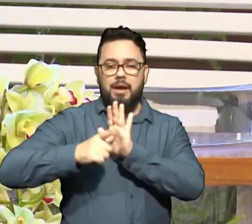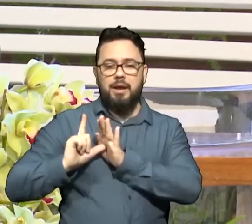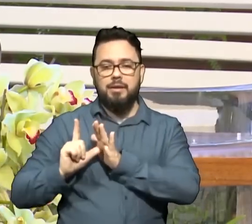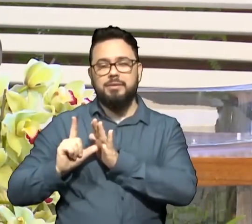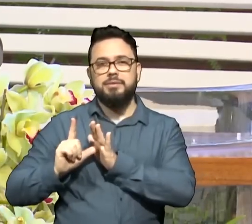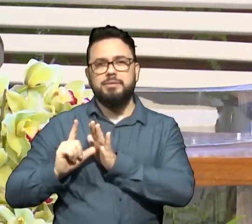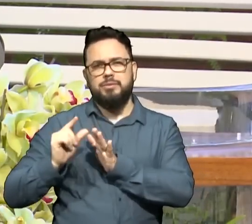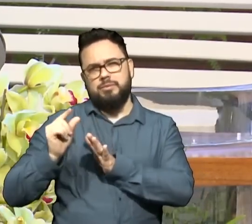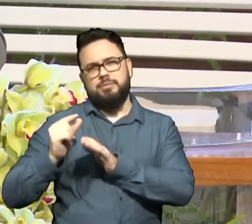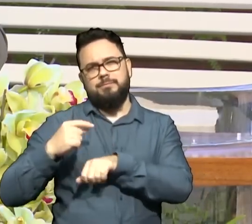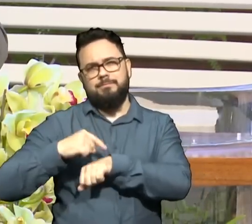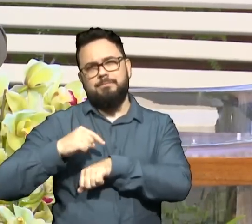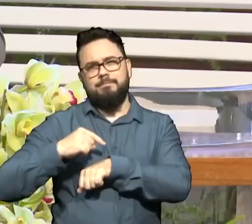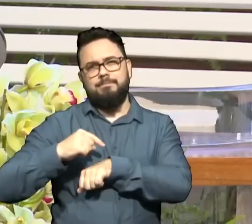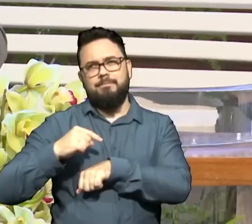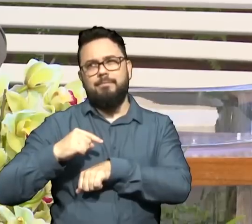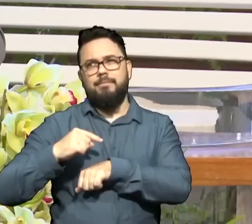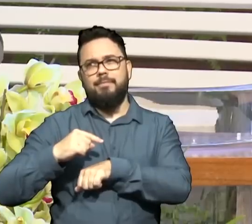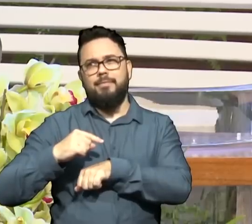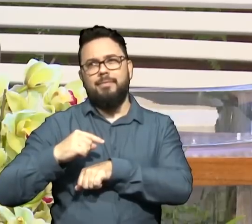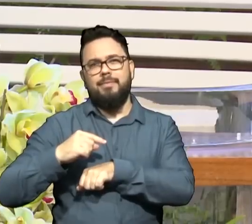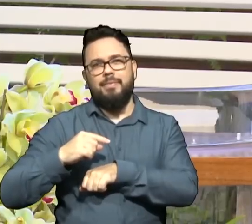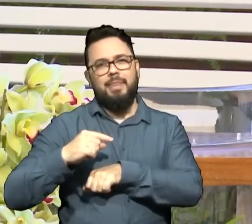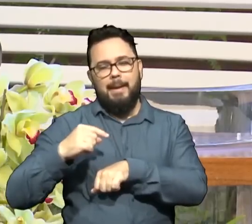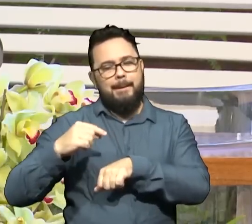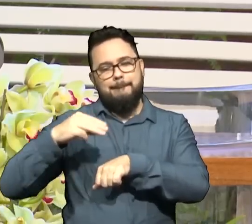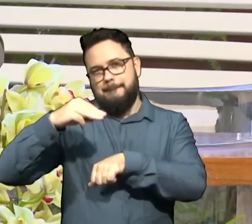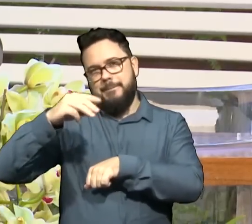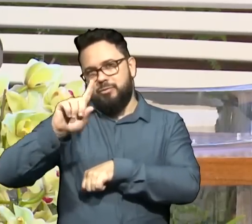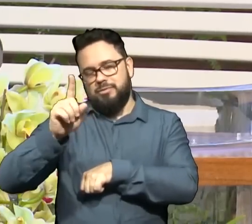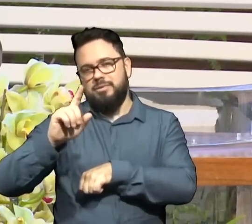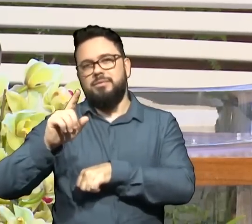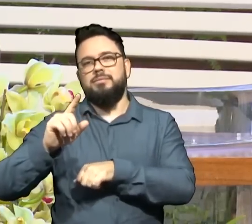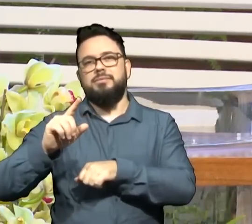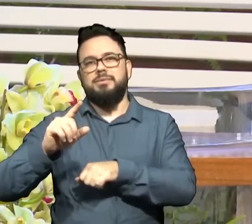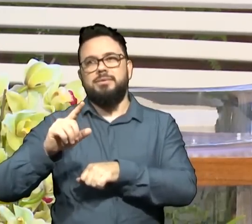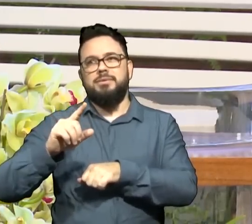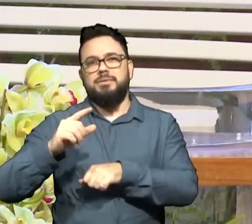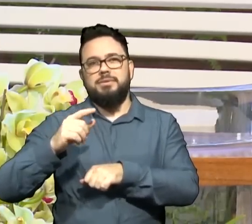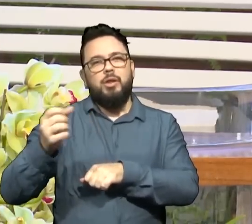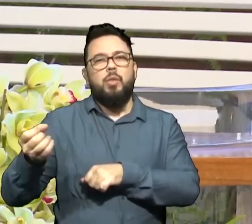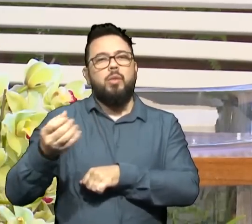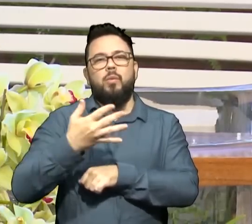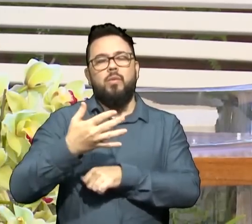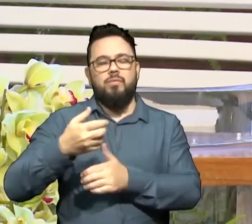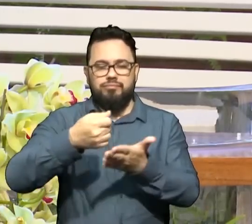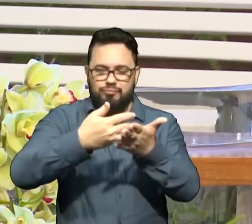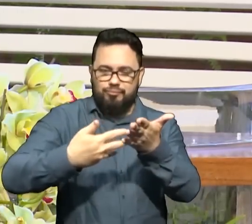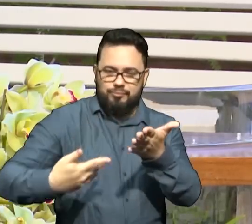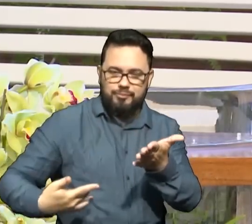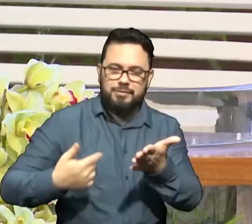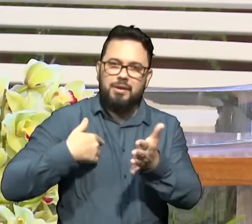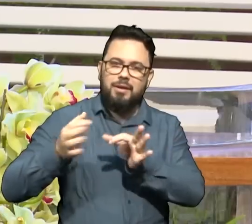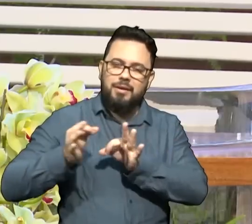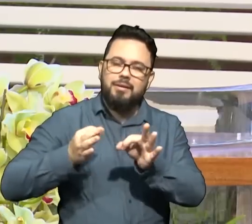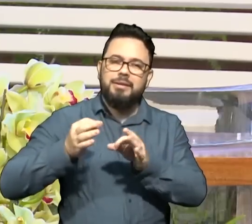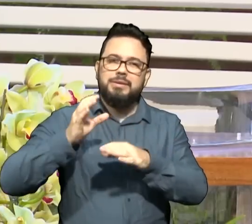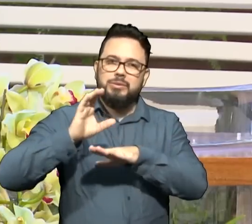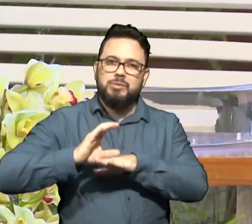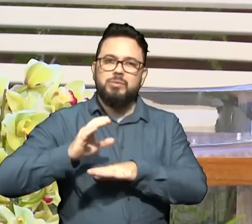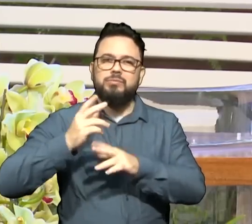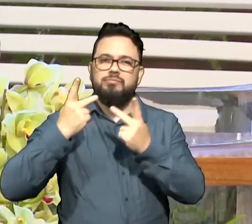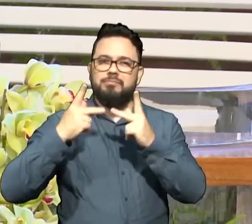esse púpito Quando eu digo pouco tempo não poucos minutos é um sermão inédito eu quero dizer ele foi preparado há poucos